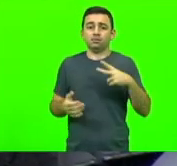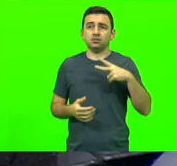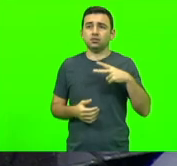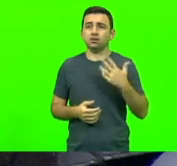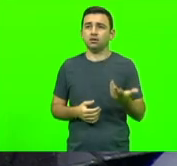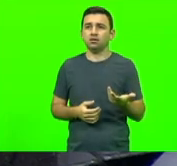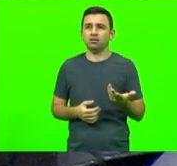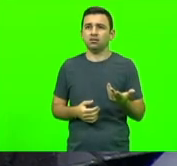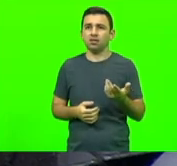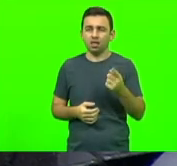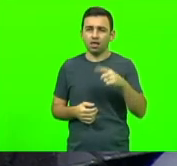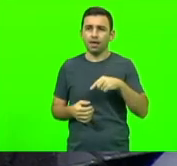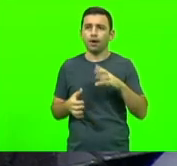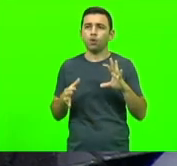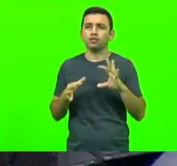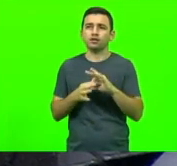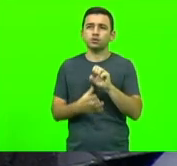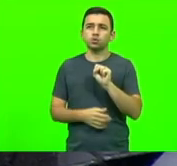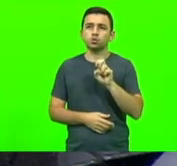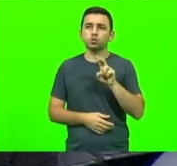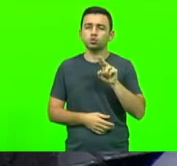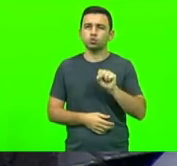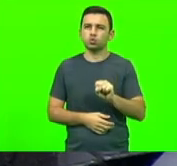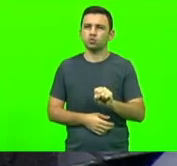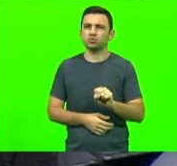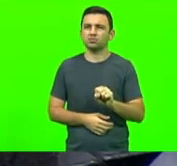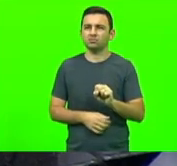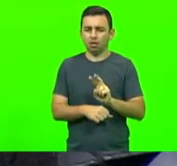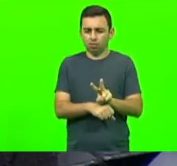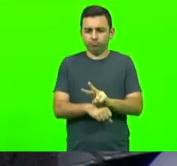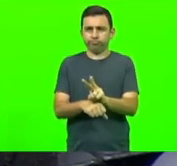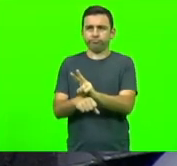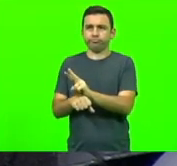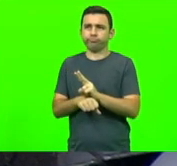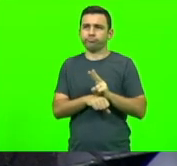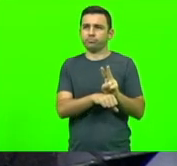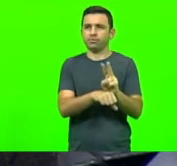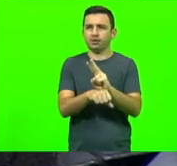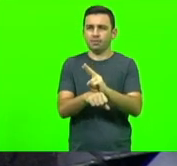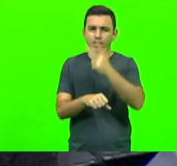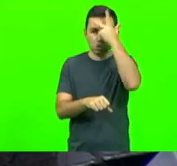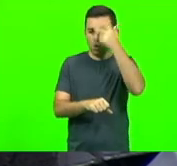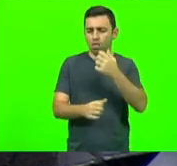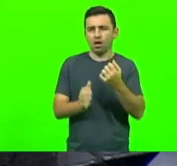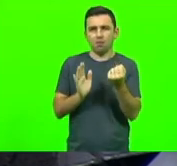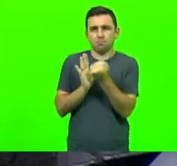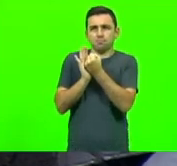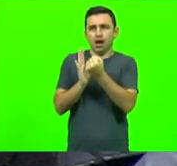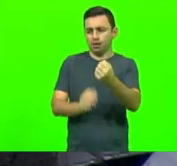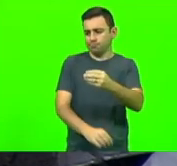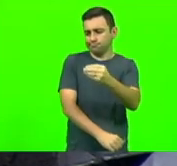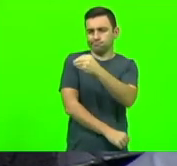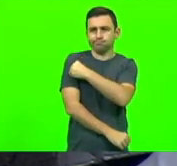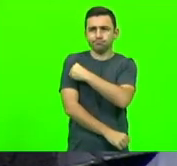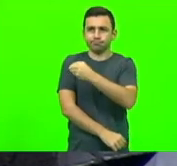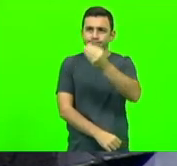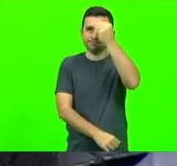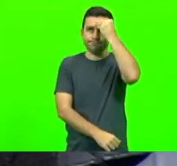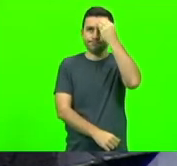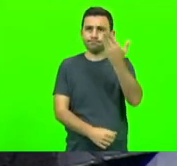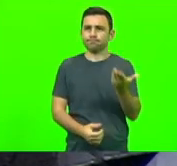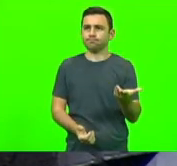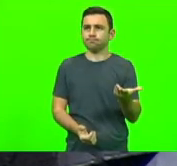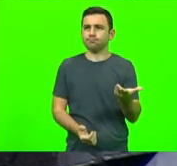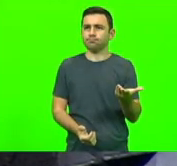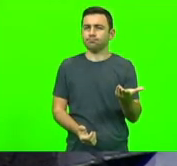Conect SUS, hoje, onde você é monitorado, a gente é o quê? Um gado marcado agora, que é onde entra ou deixa de sair. Uma